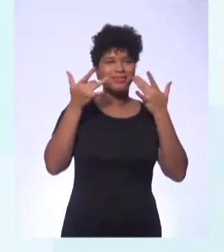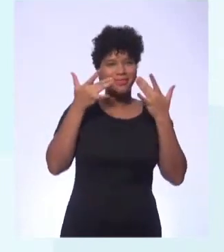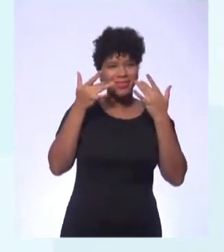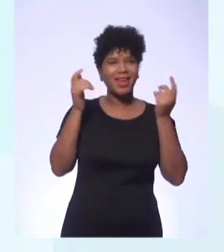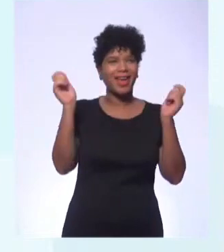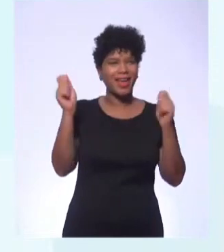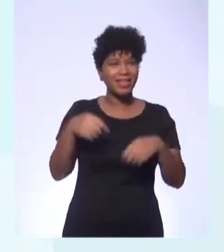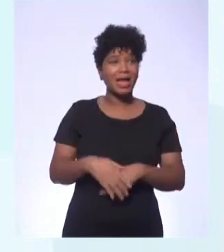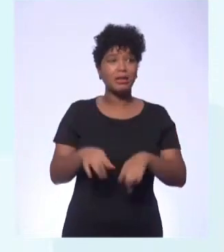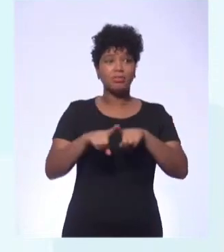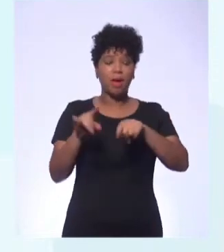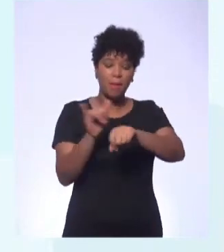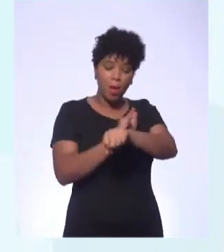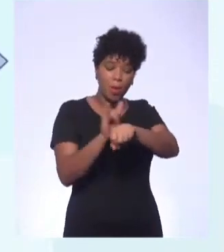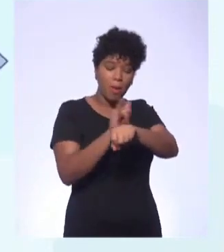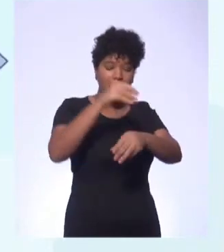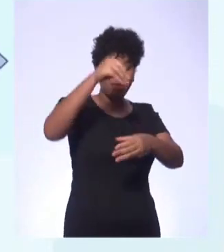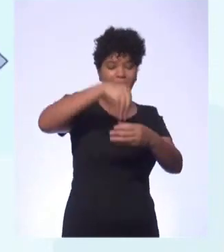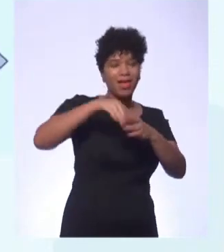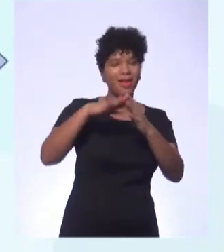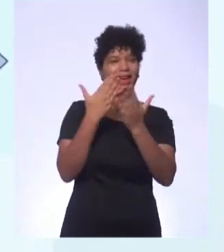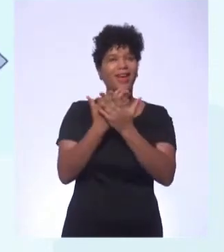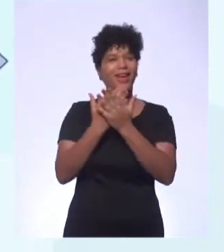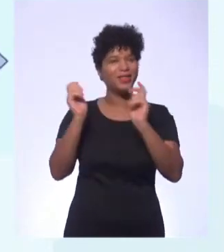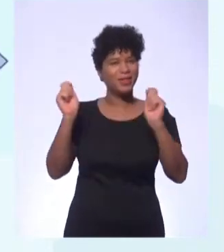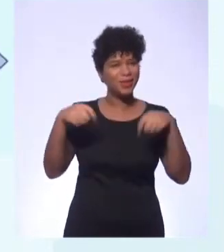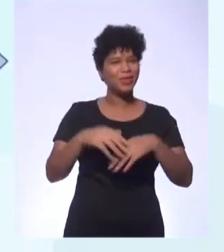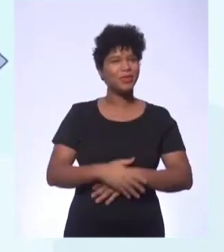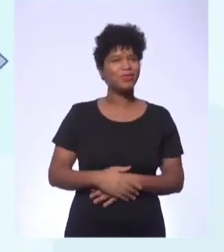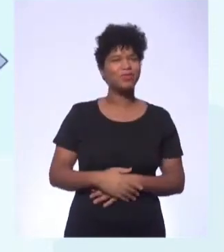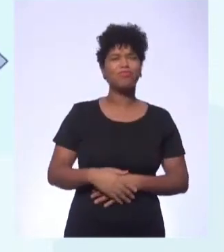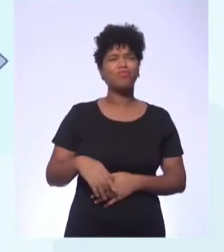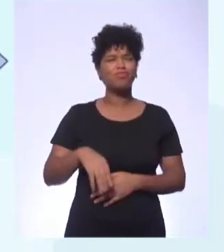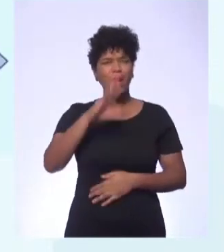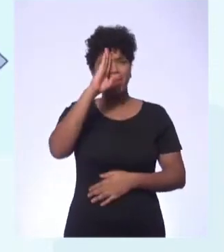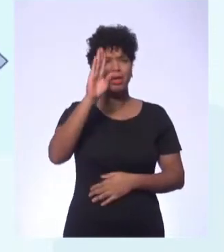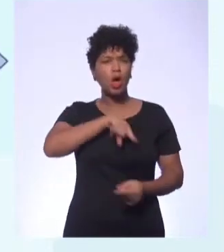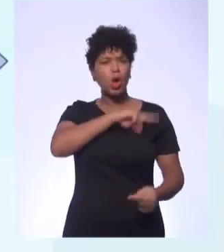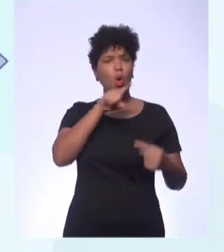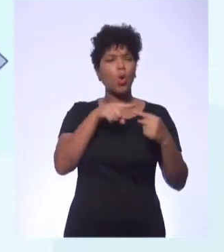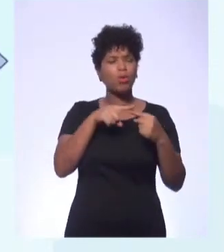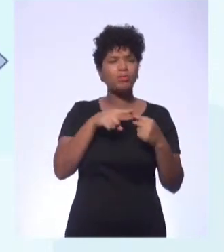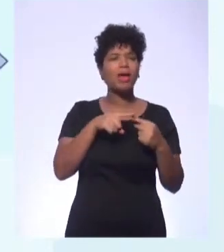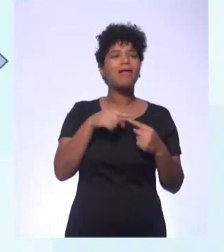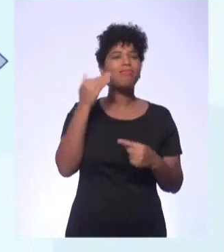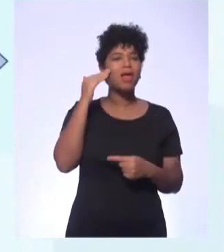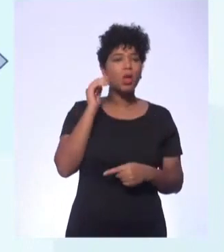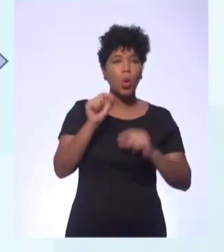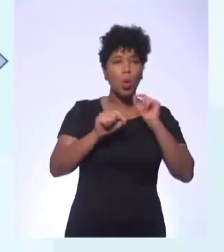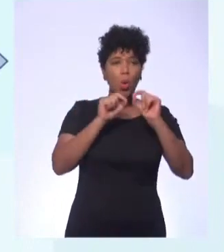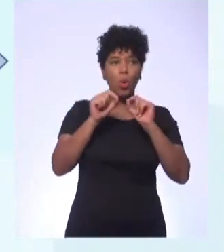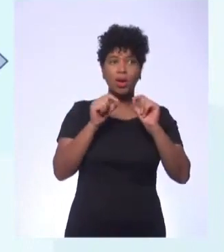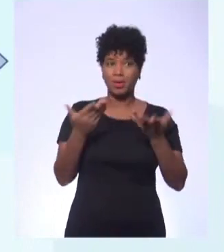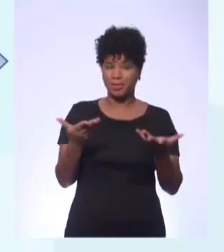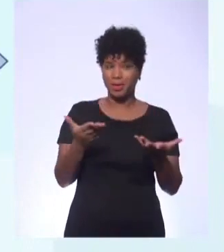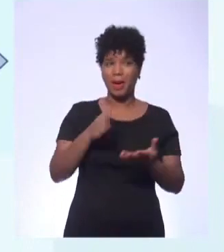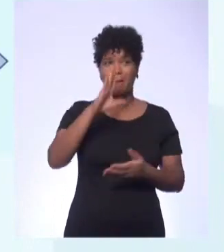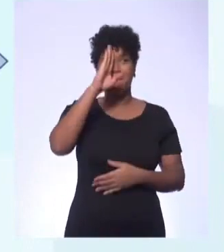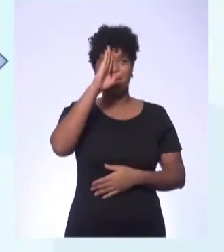gerando projetos de intervenção na escola. Quais são os objetos de conhecimento que a gente vai trabalhar na aula de hoje? Que